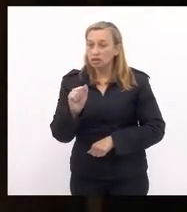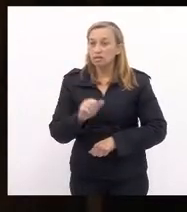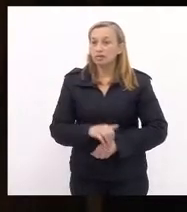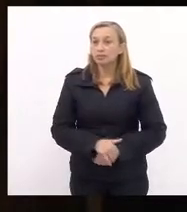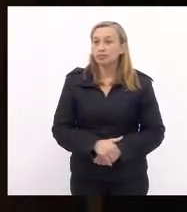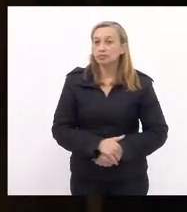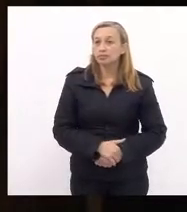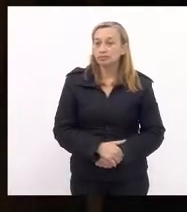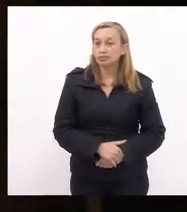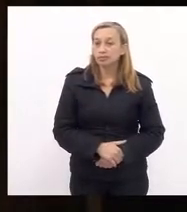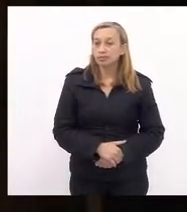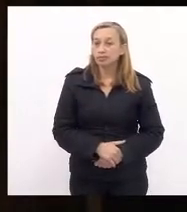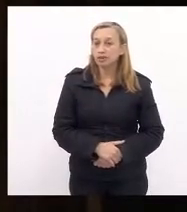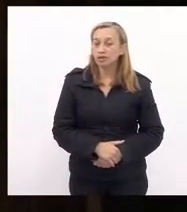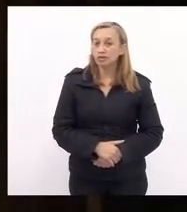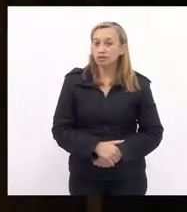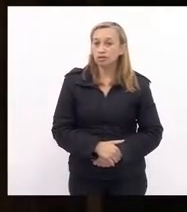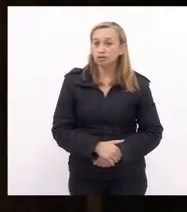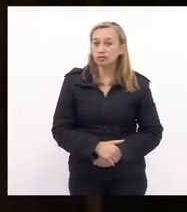Almeida.